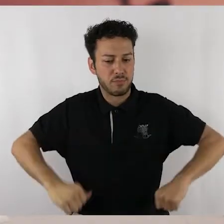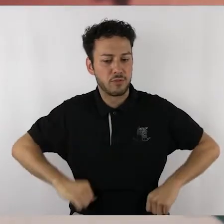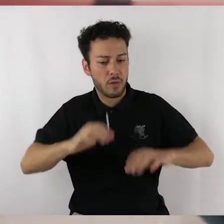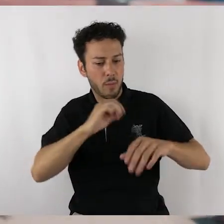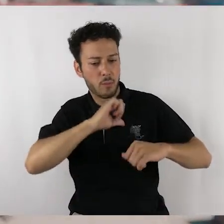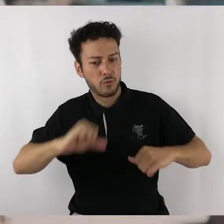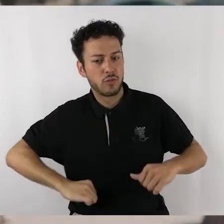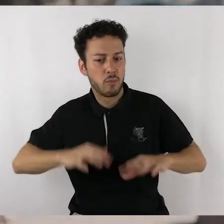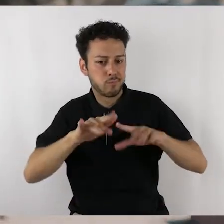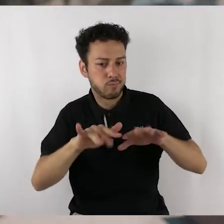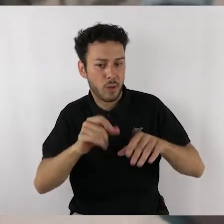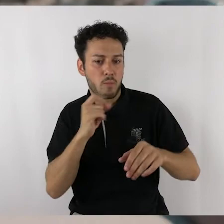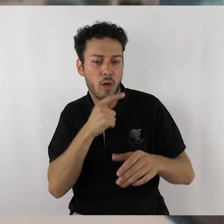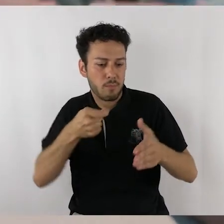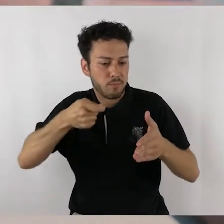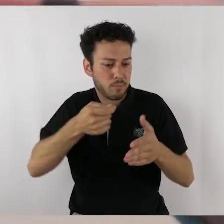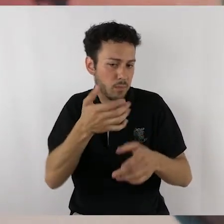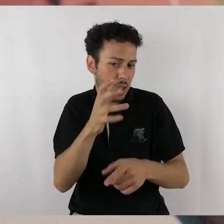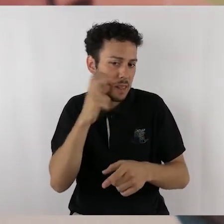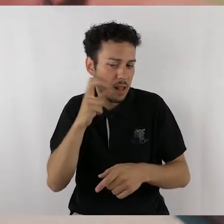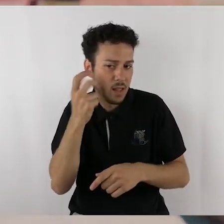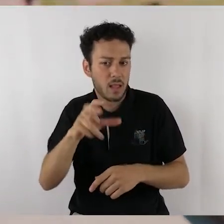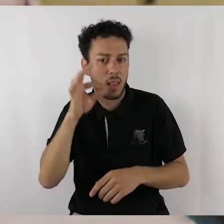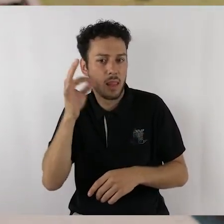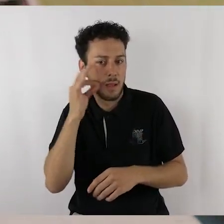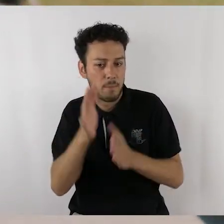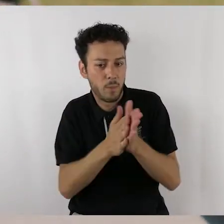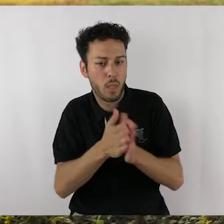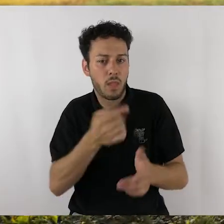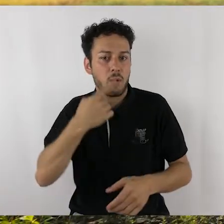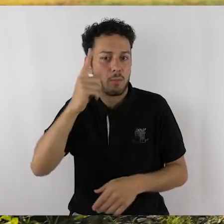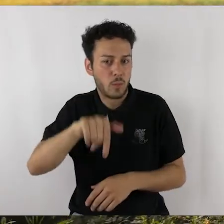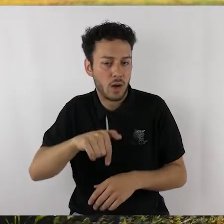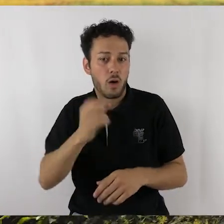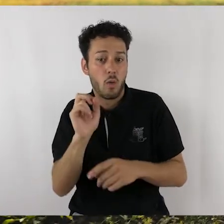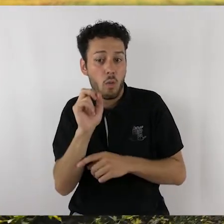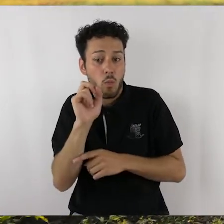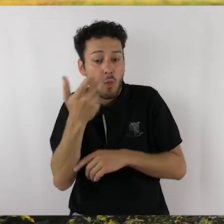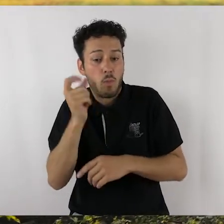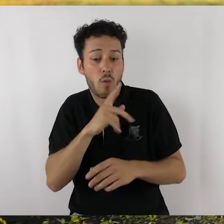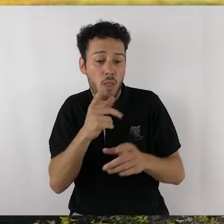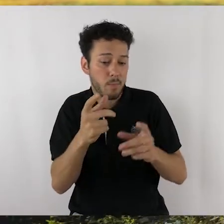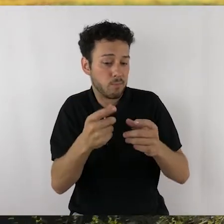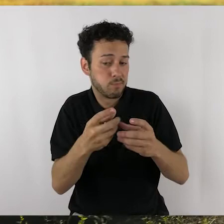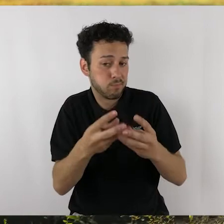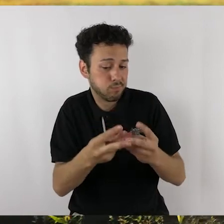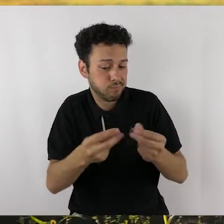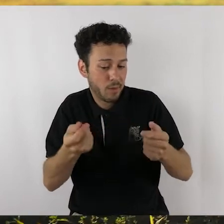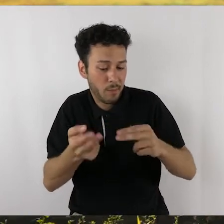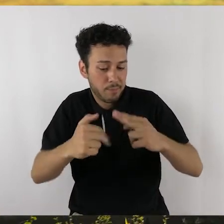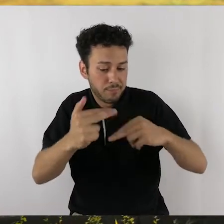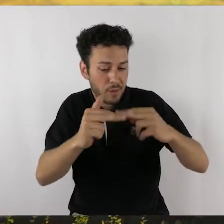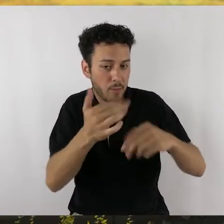ou a pasta do computador o que é que é recarregável como canetas lapiseiras agrafadores ou o que é que pode reparar